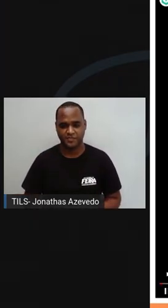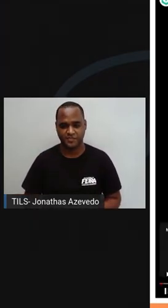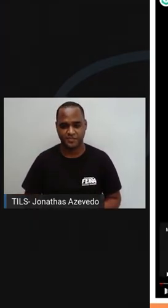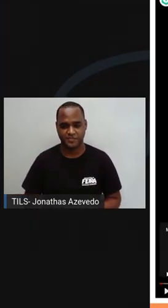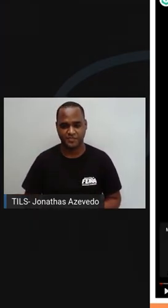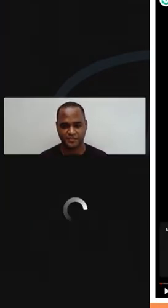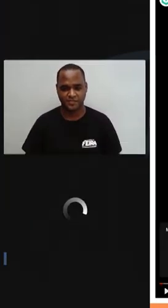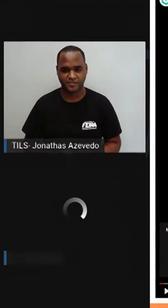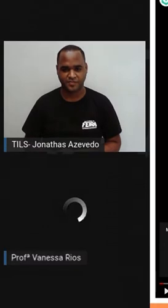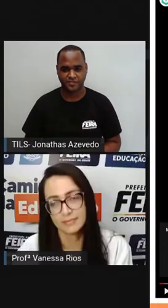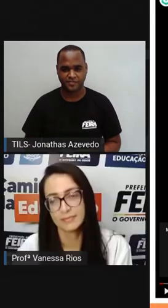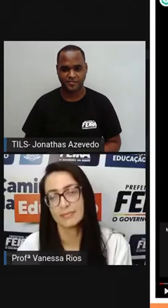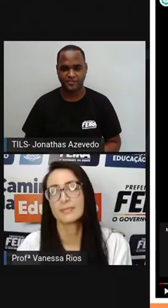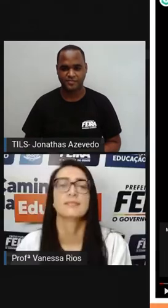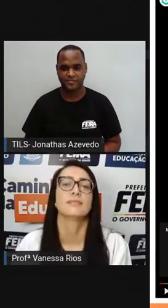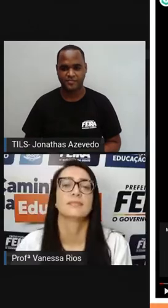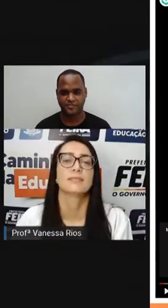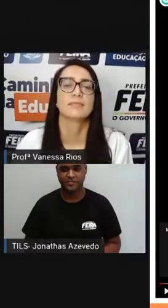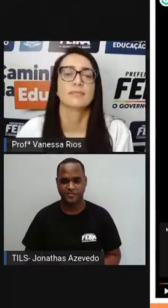quinto ar?